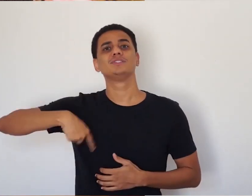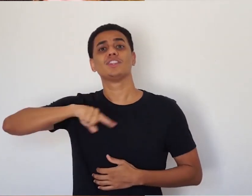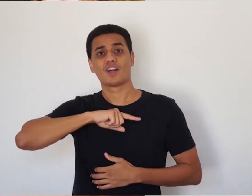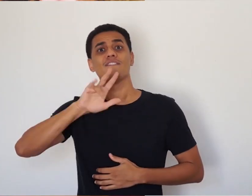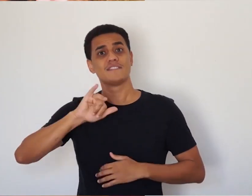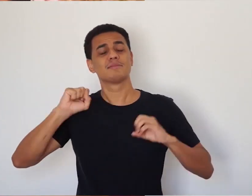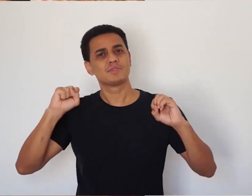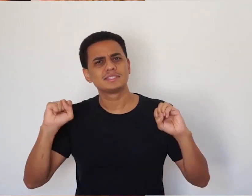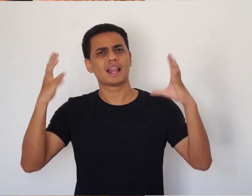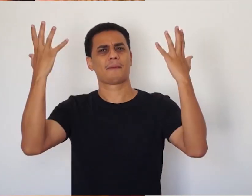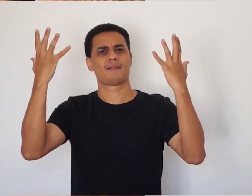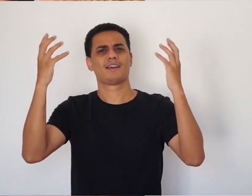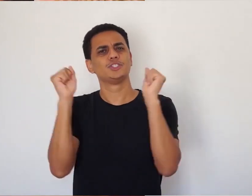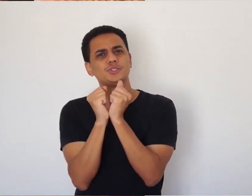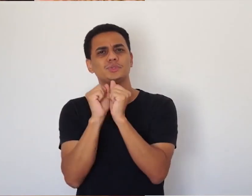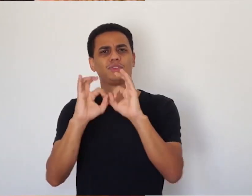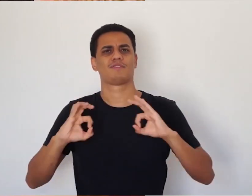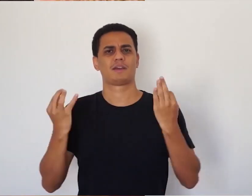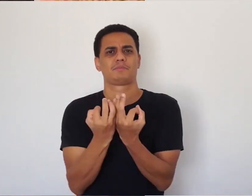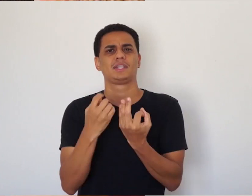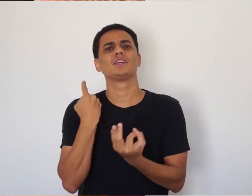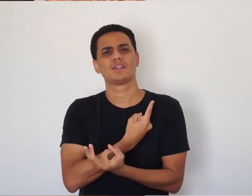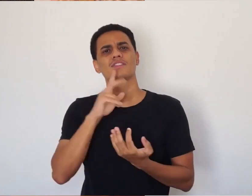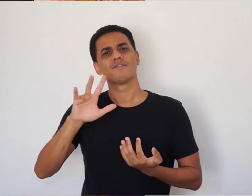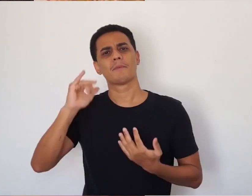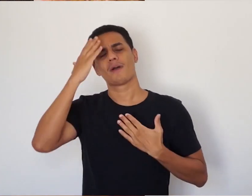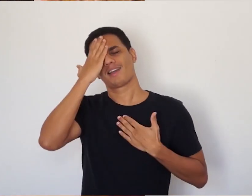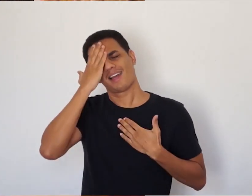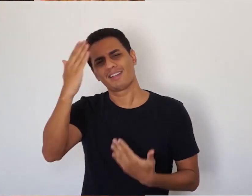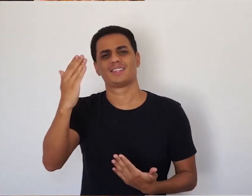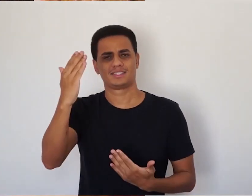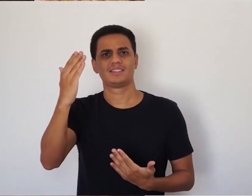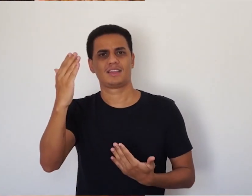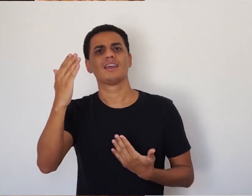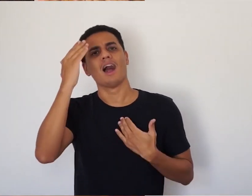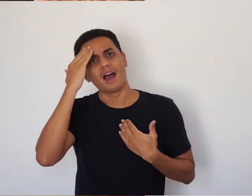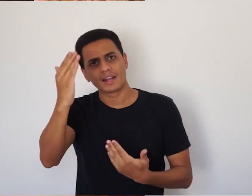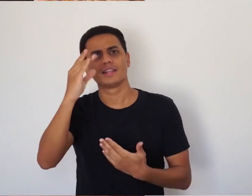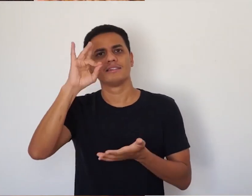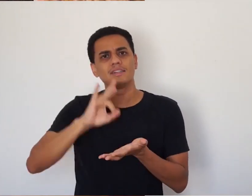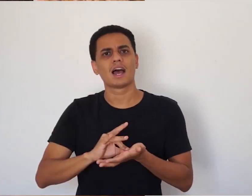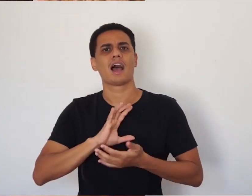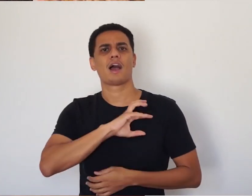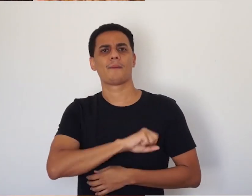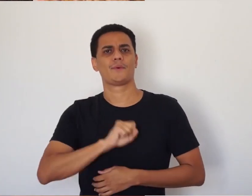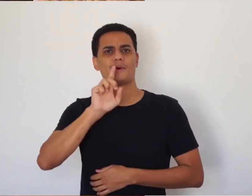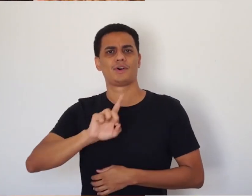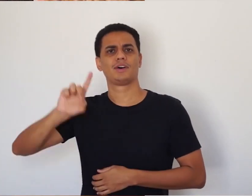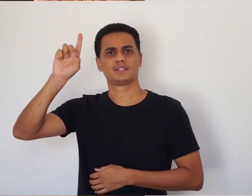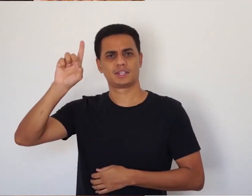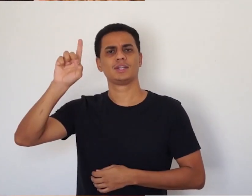vamos celebrar isso juntos como família, nesse momento. E nós vamos dar graças então, nós vamos agradecer